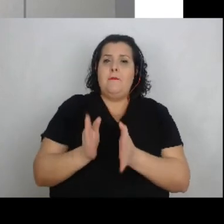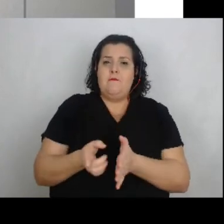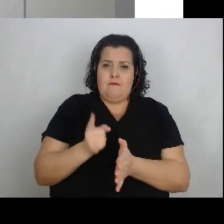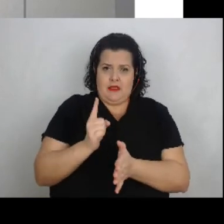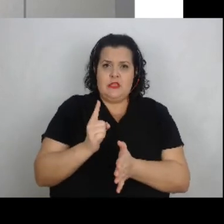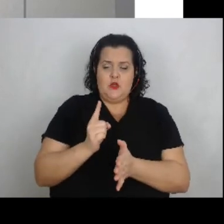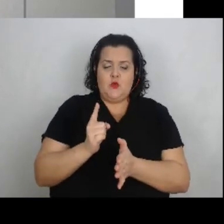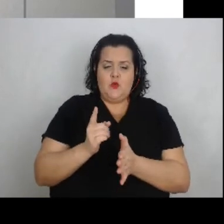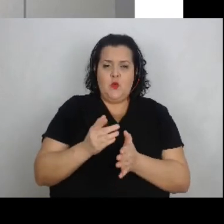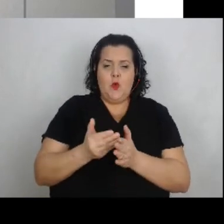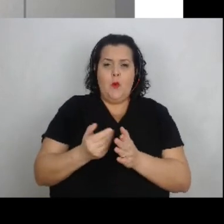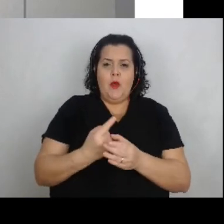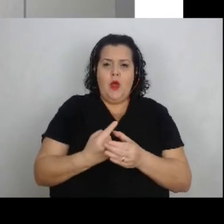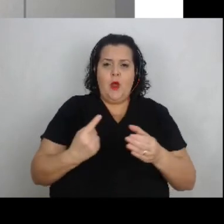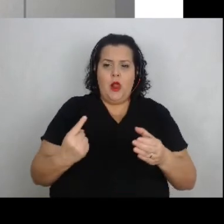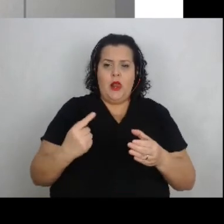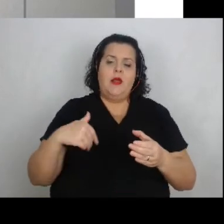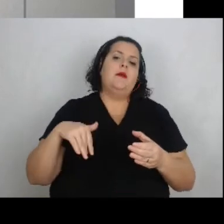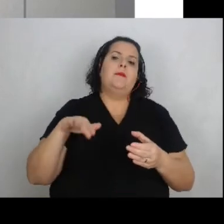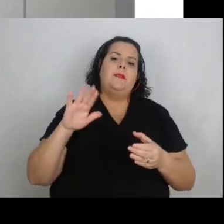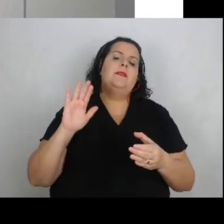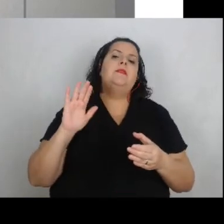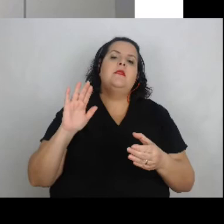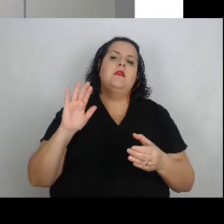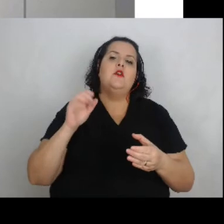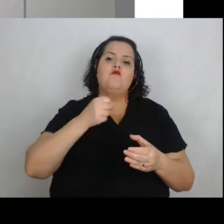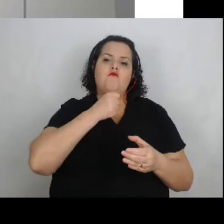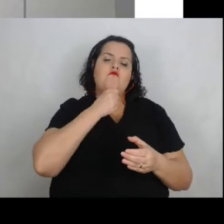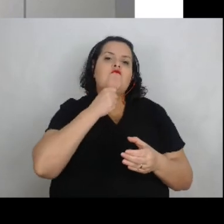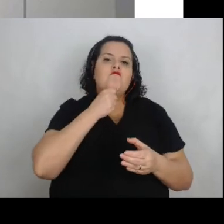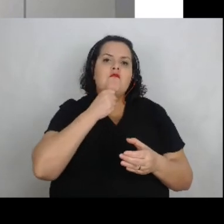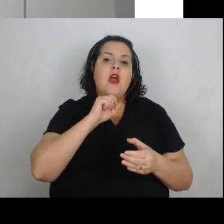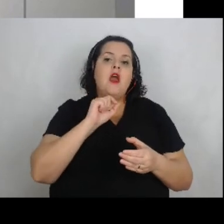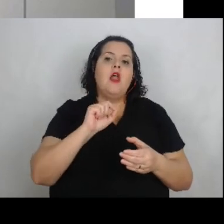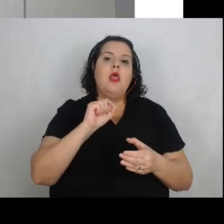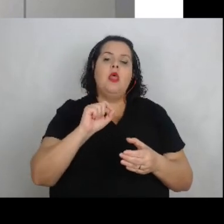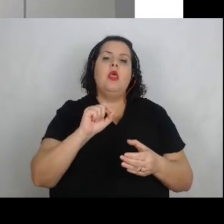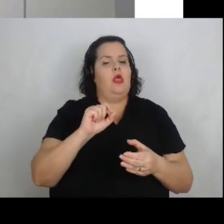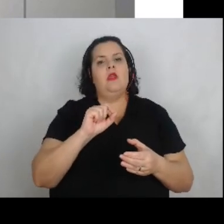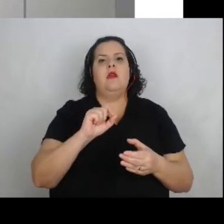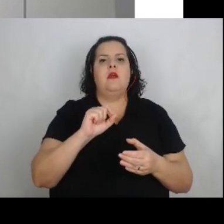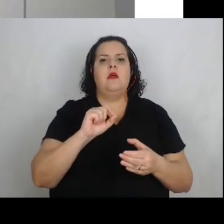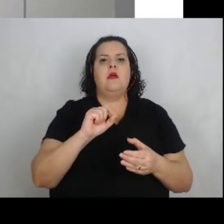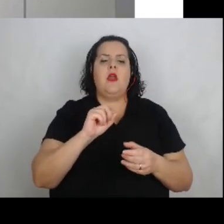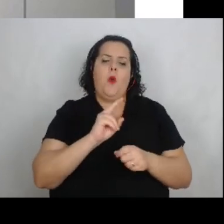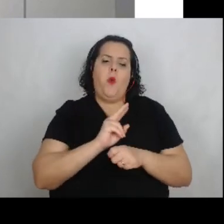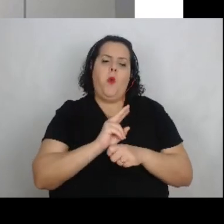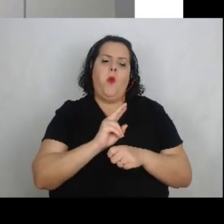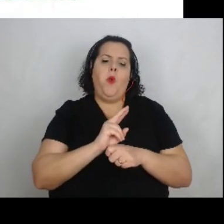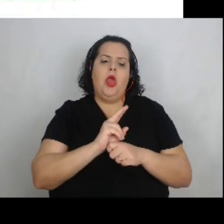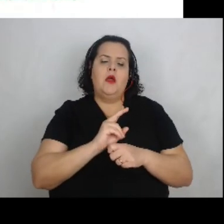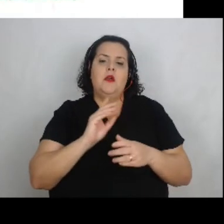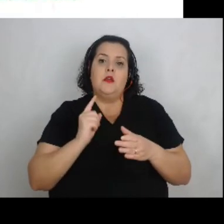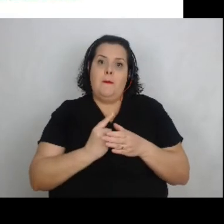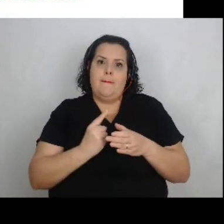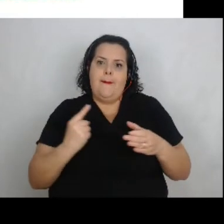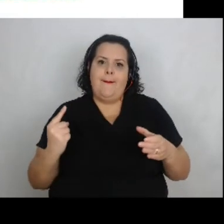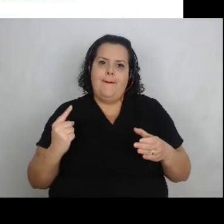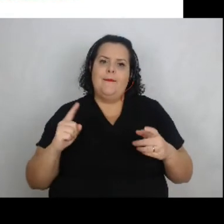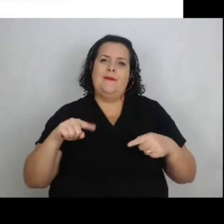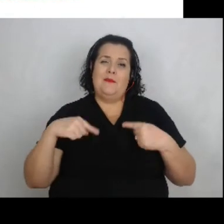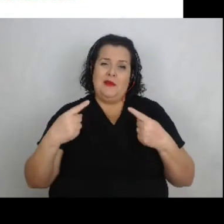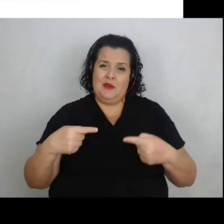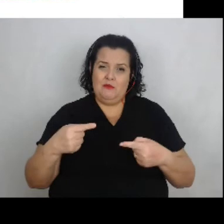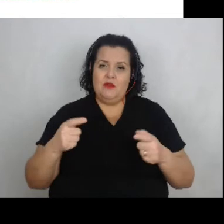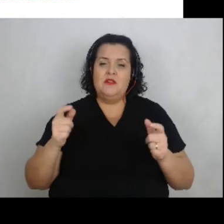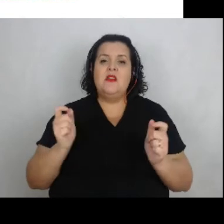os idosos ficaram fortemente preservados. E depois, conforme o isolamento foi sendo relaxado, a gente pôde ver também o